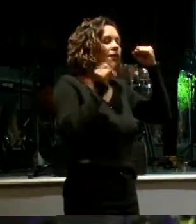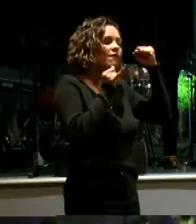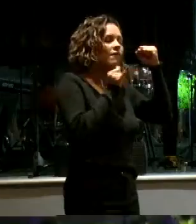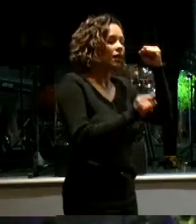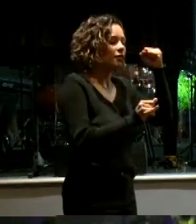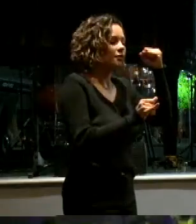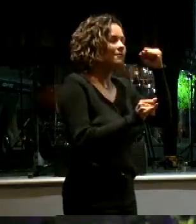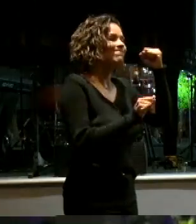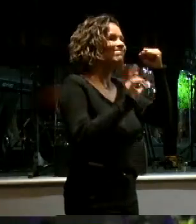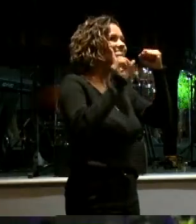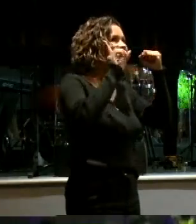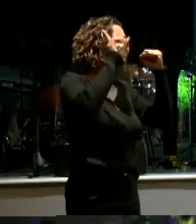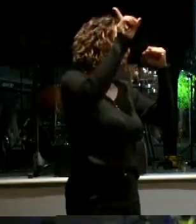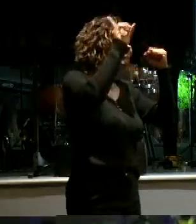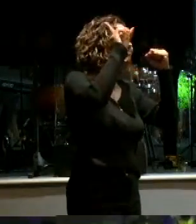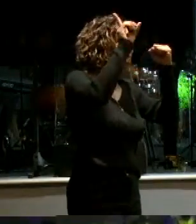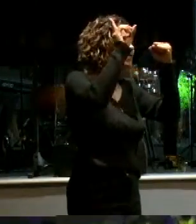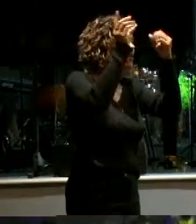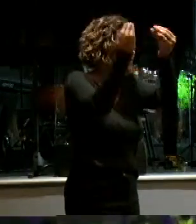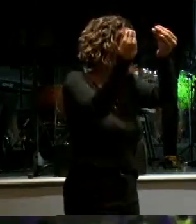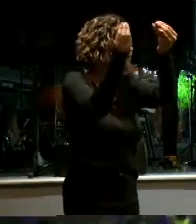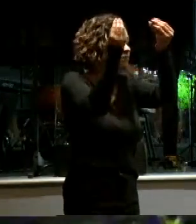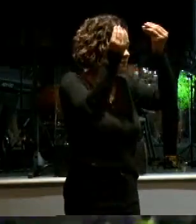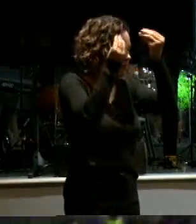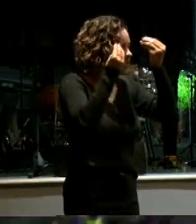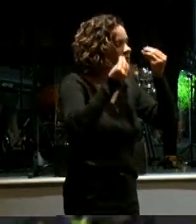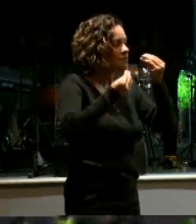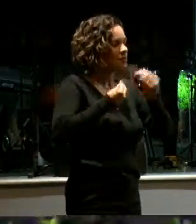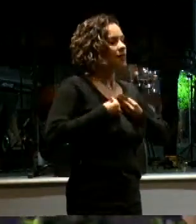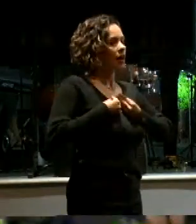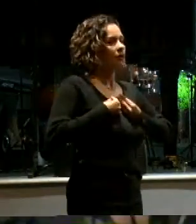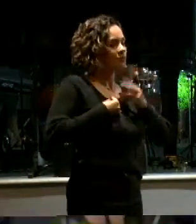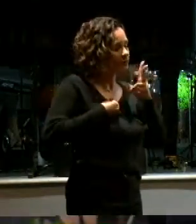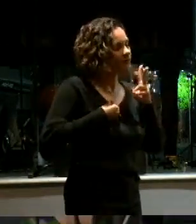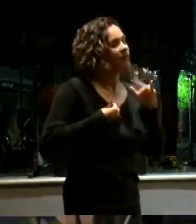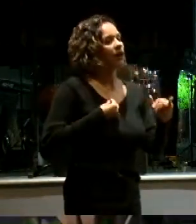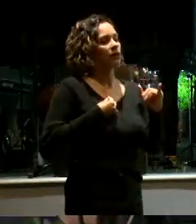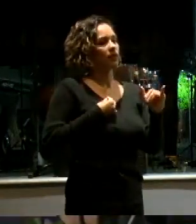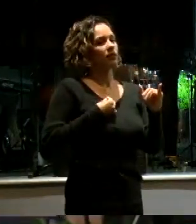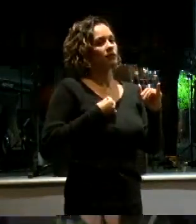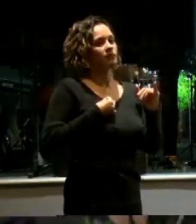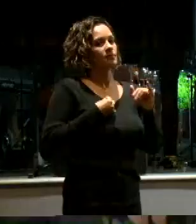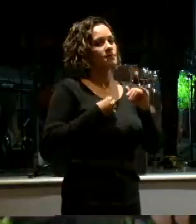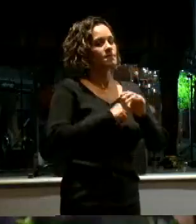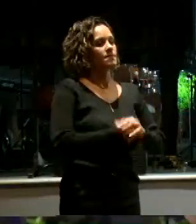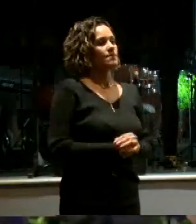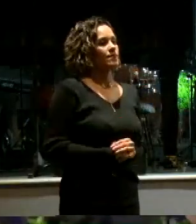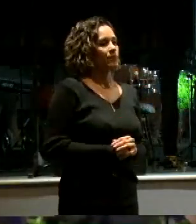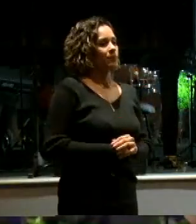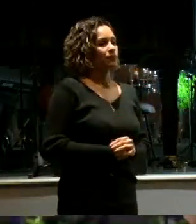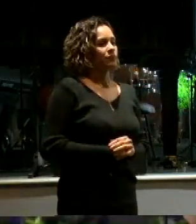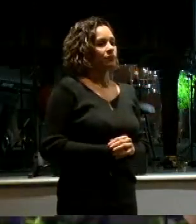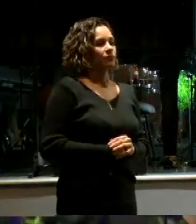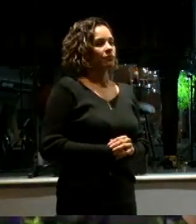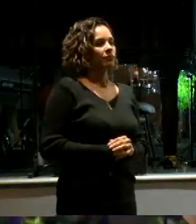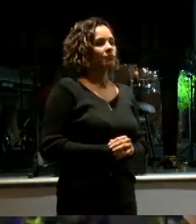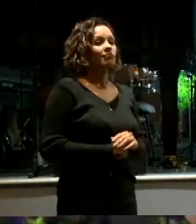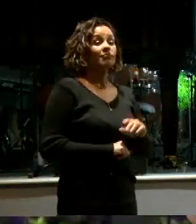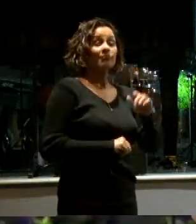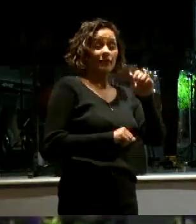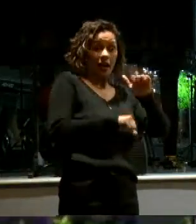Jireh, o Senhor proverá. Sabe por que ele conheceu Jeová